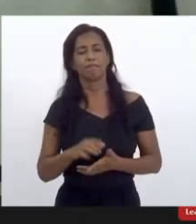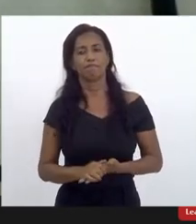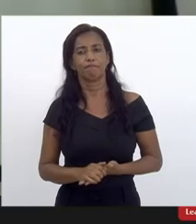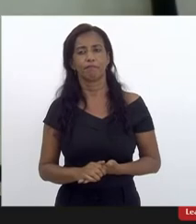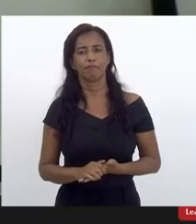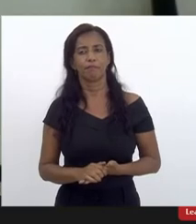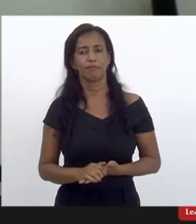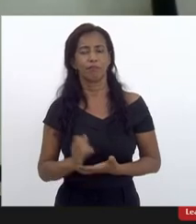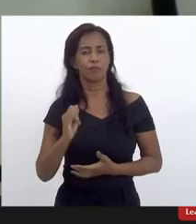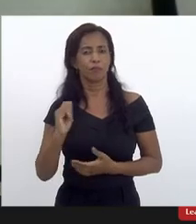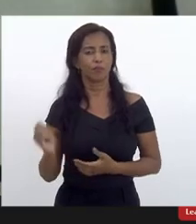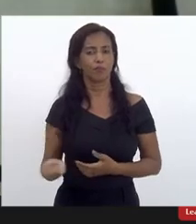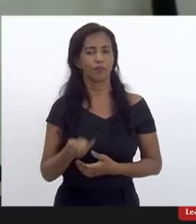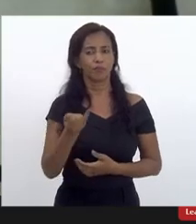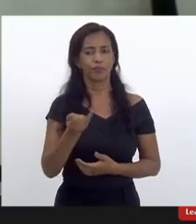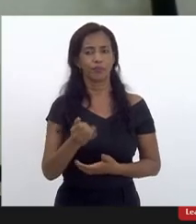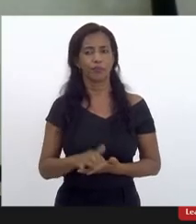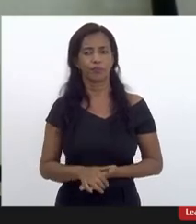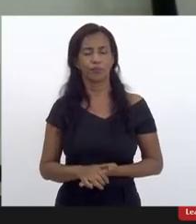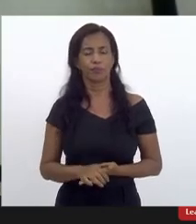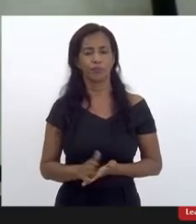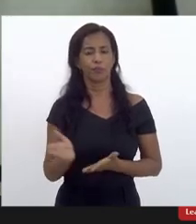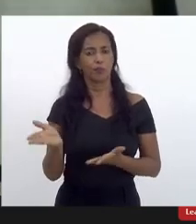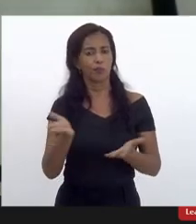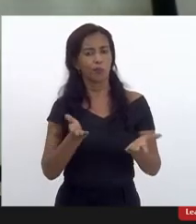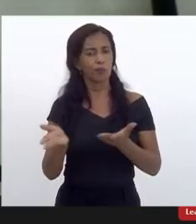a possibilidade de